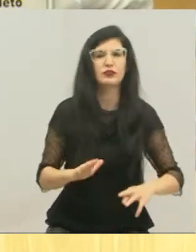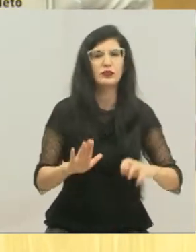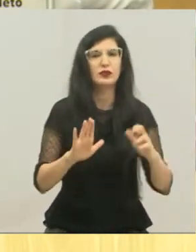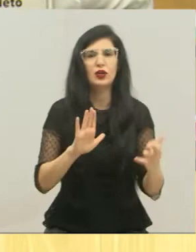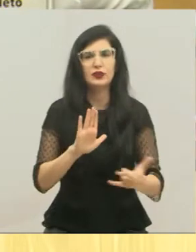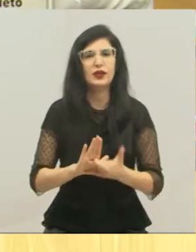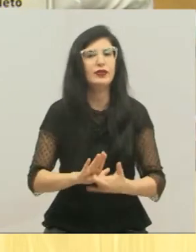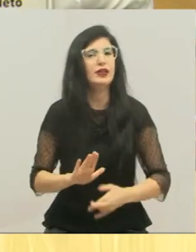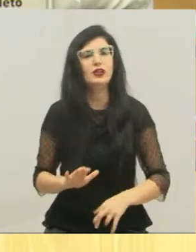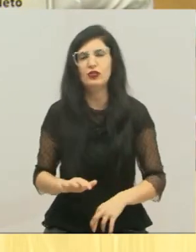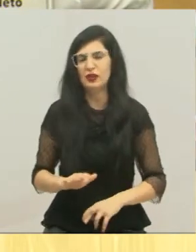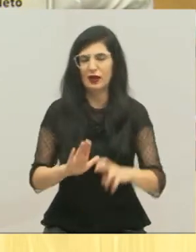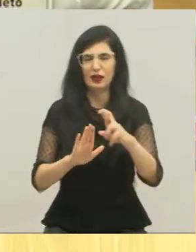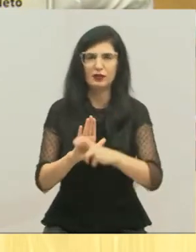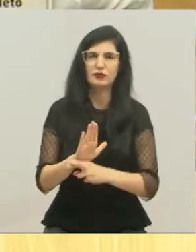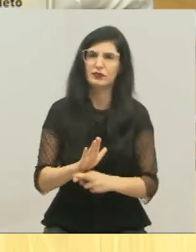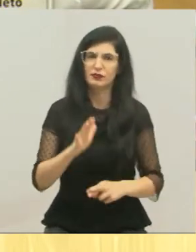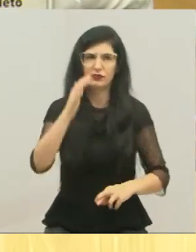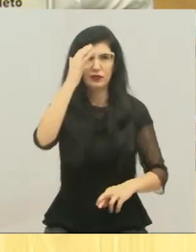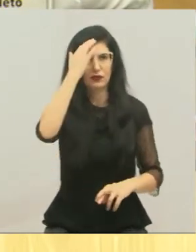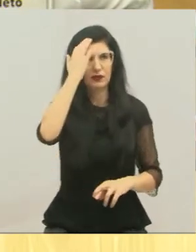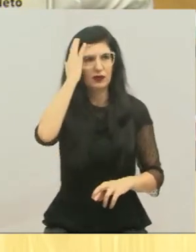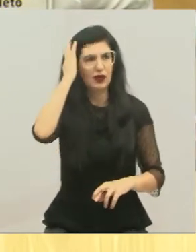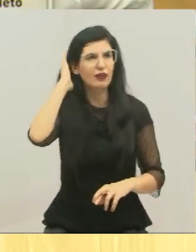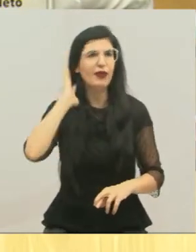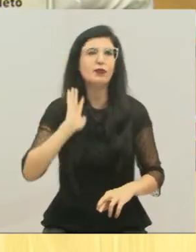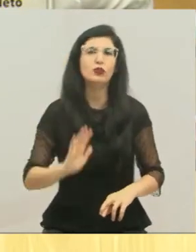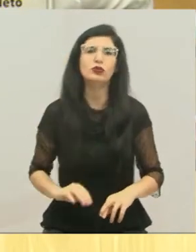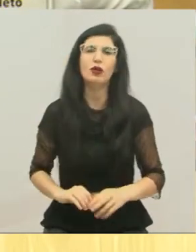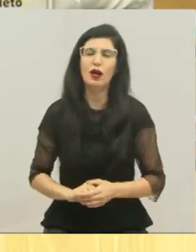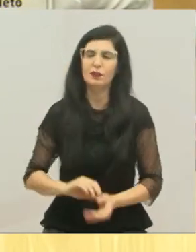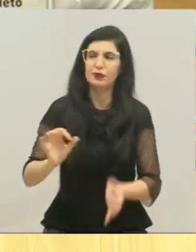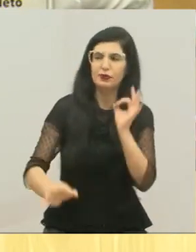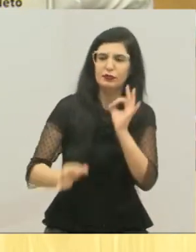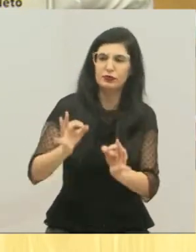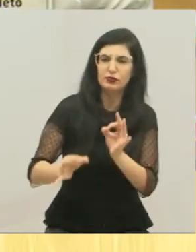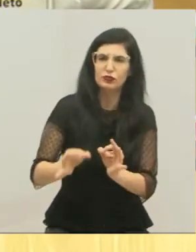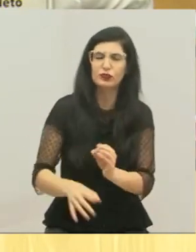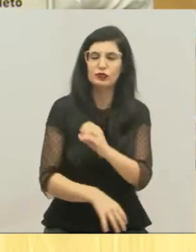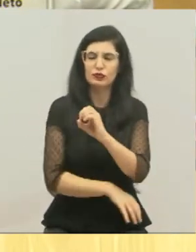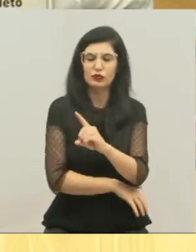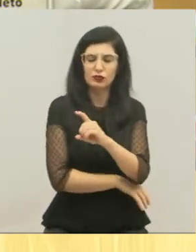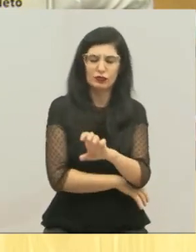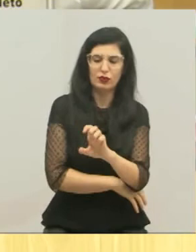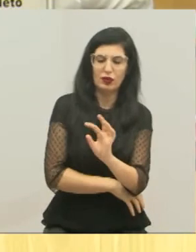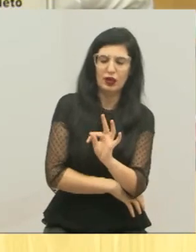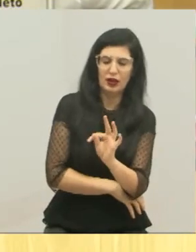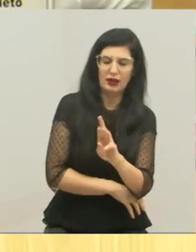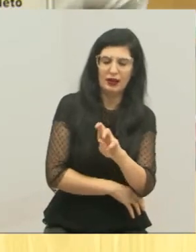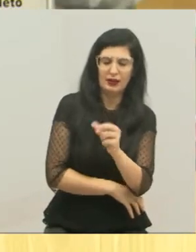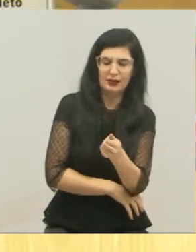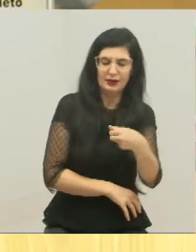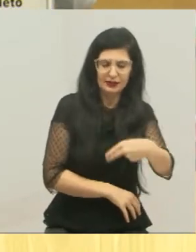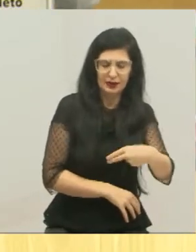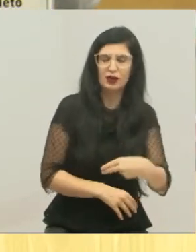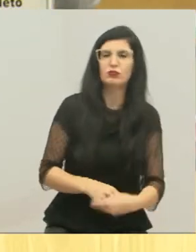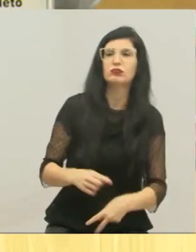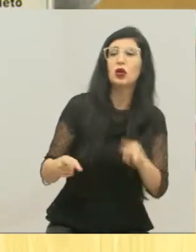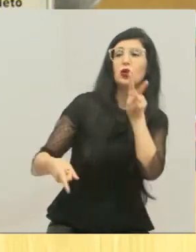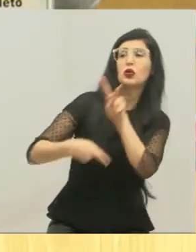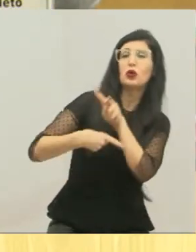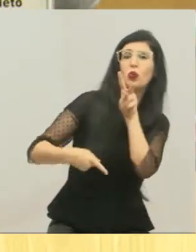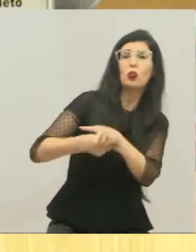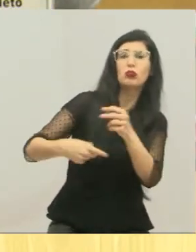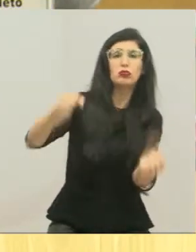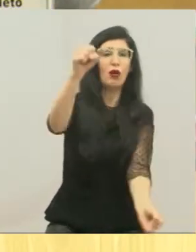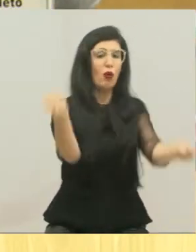cumpridas as formalidades regimentais, seja oficiado ao Departamento Jurídico do DETRAN, solicitando a agilização do processo relativo ao